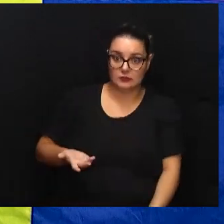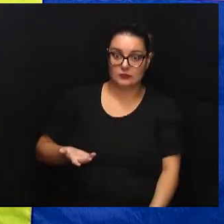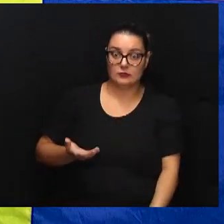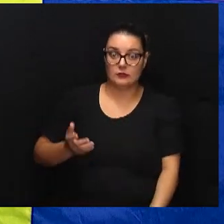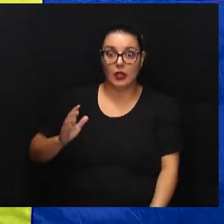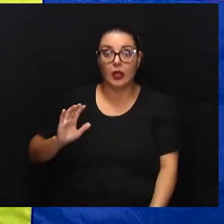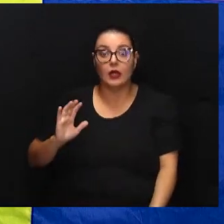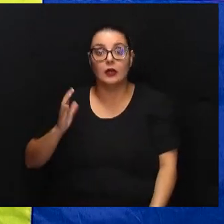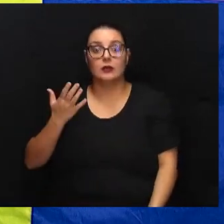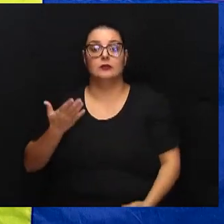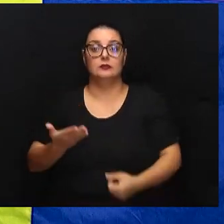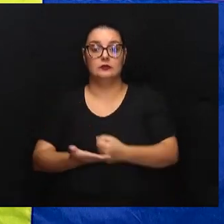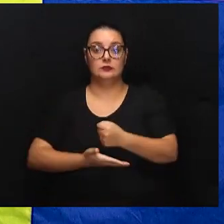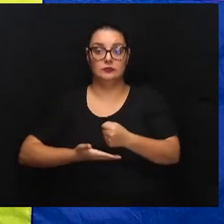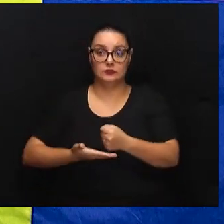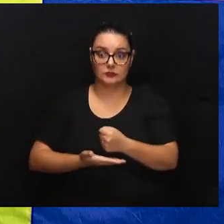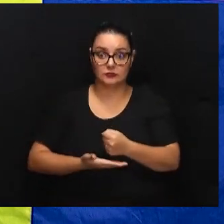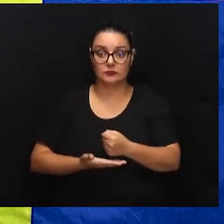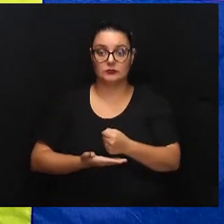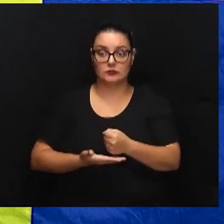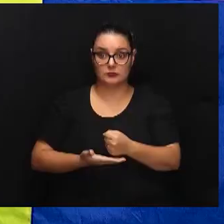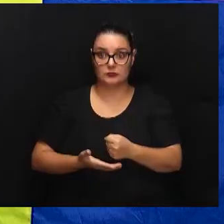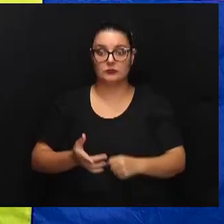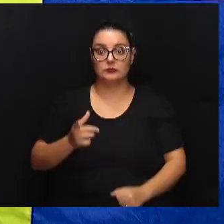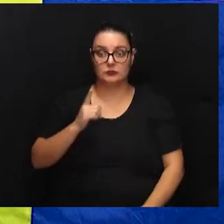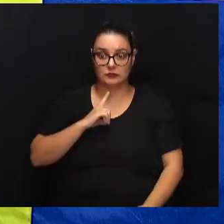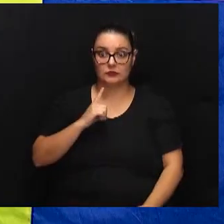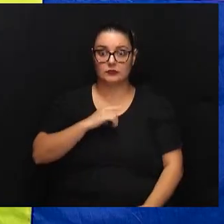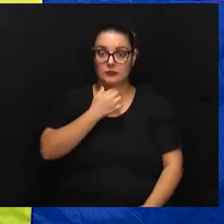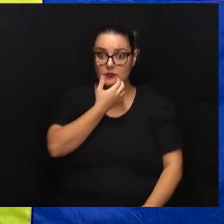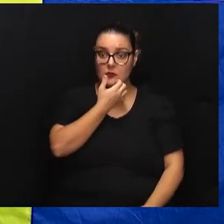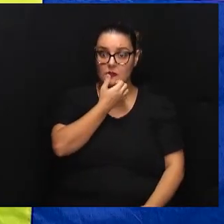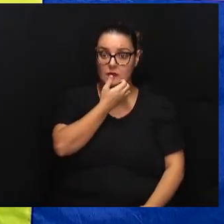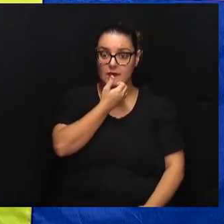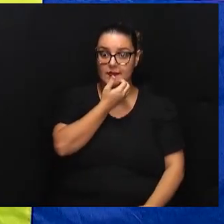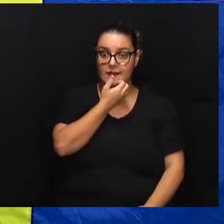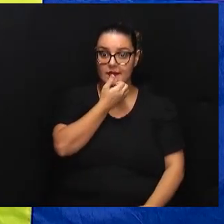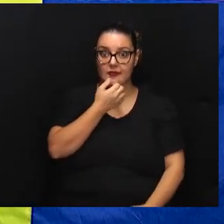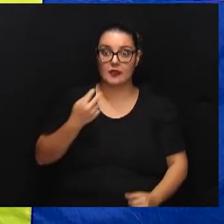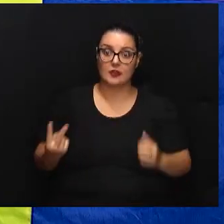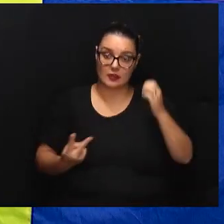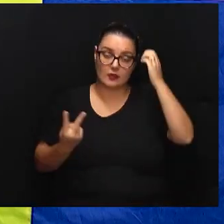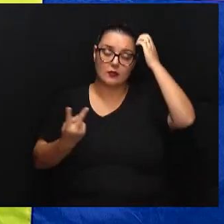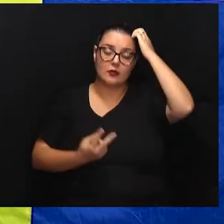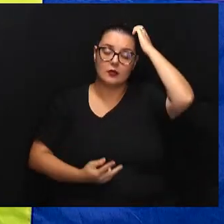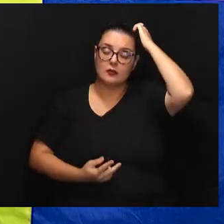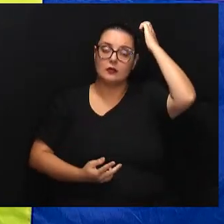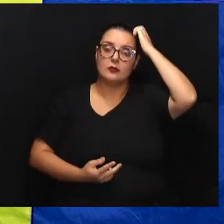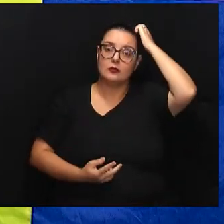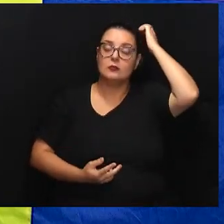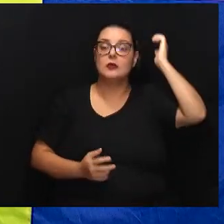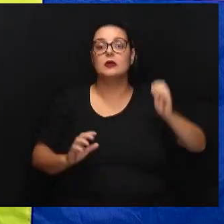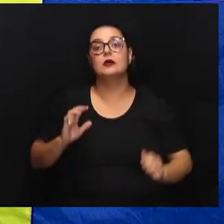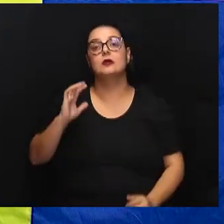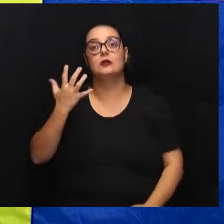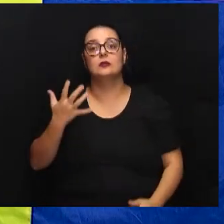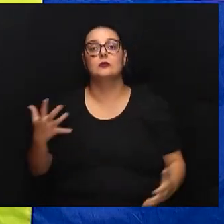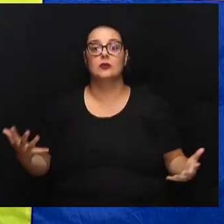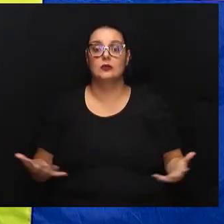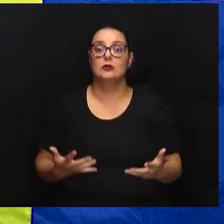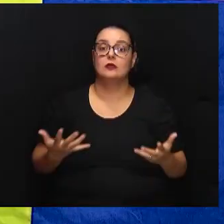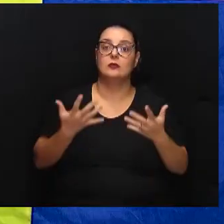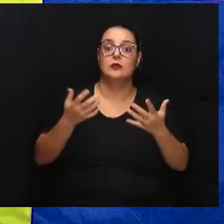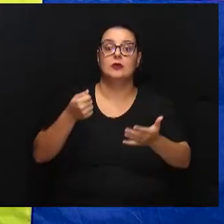o seu valor, mas ela acontece porque a gente fomenta e a gente garante, por isso que a gente está fazendo